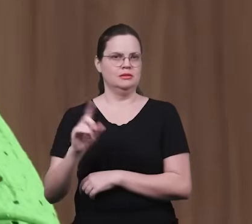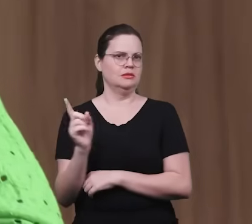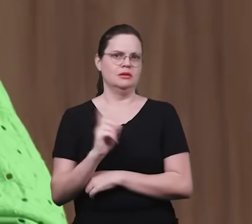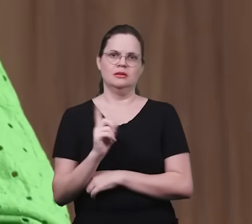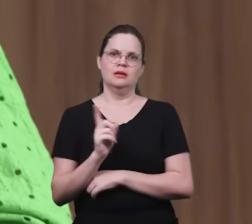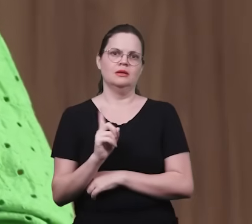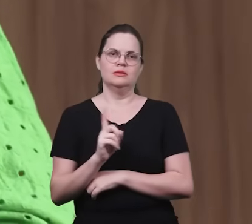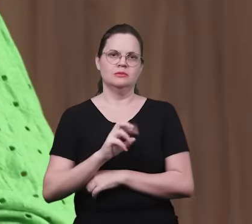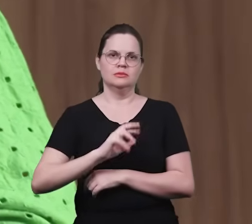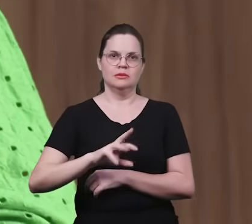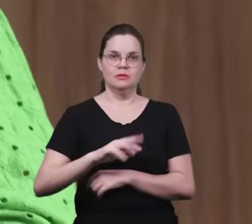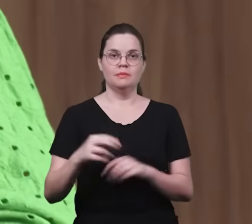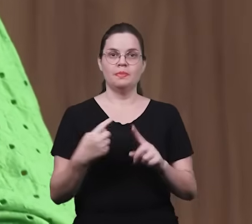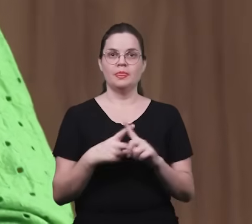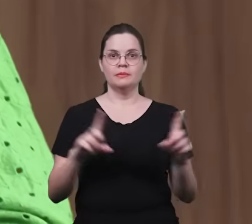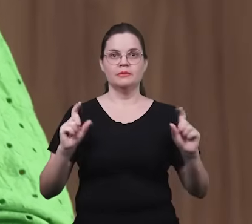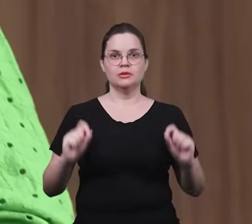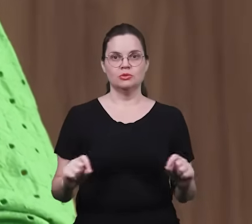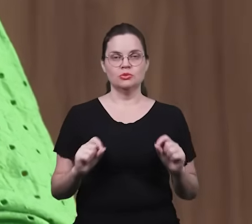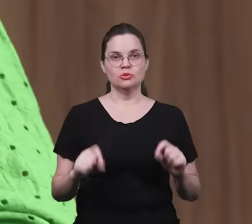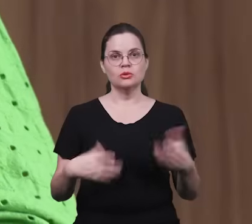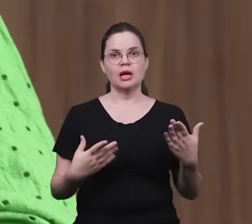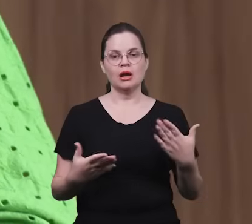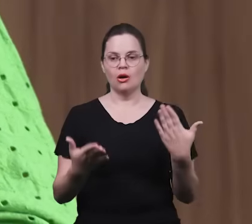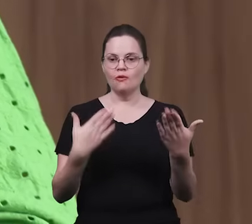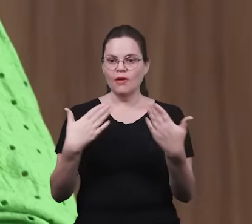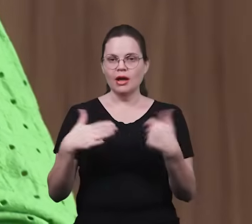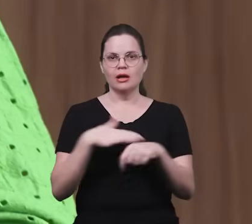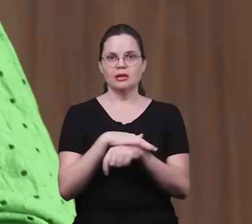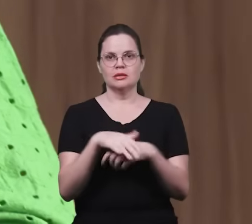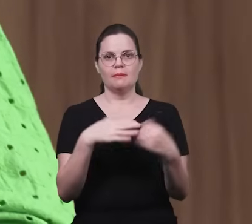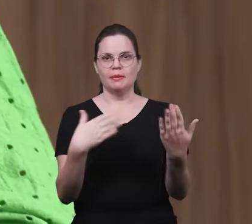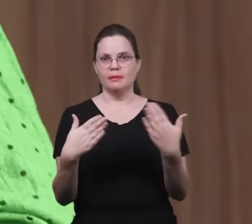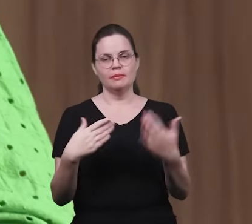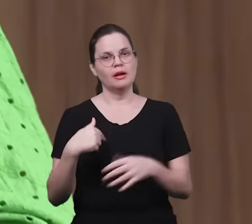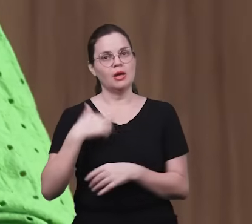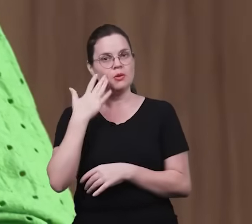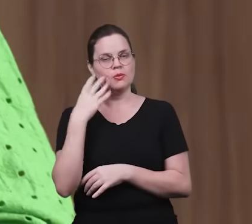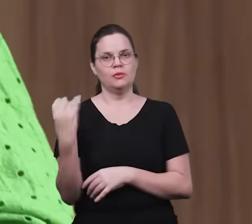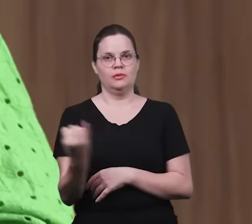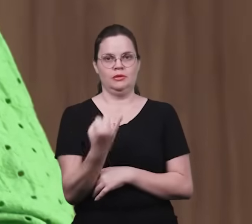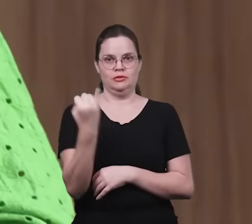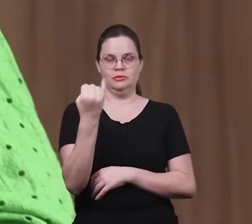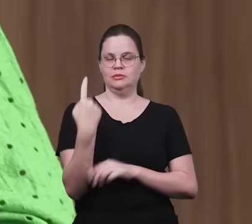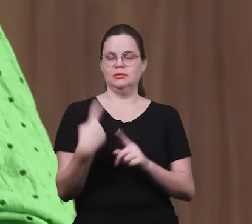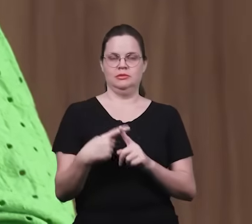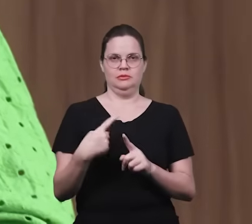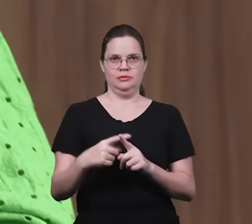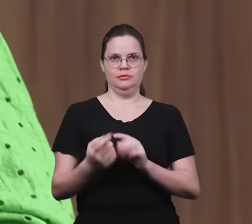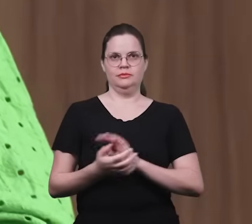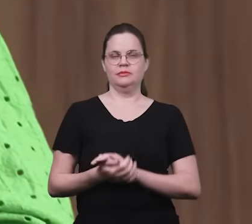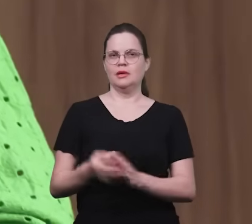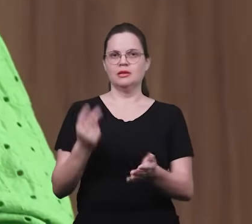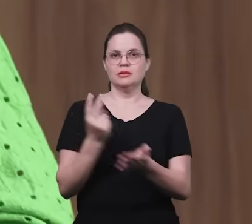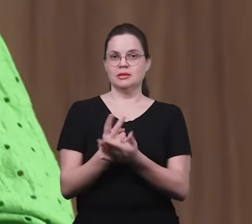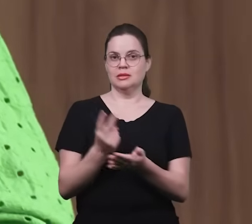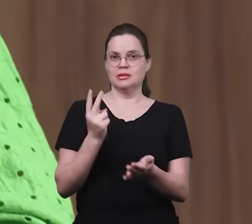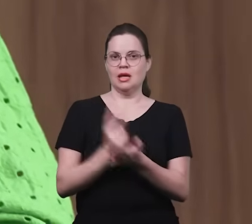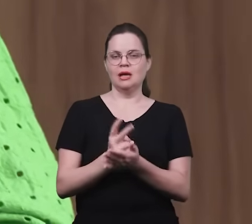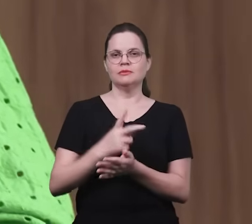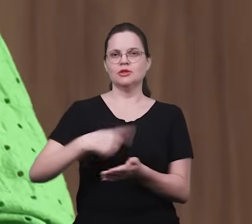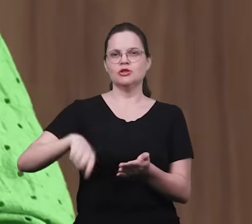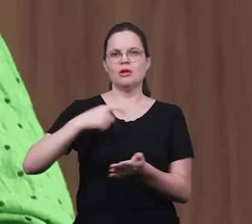gente gasta, mas simplesmente abrir para um diálogo. Isso aí. Acho que isso é muito importante porque sempre vai